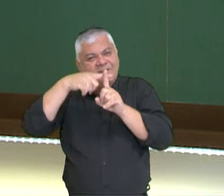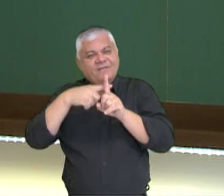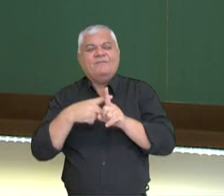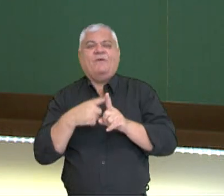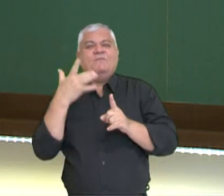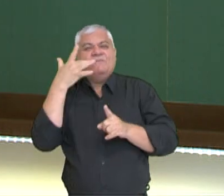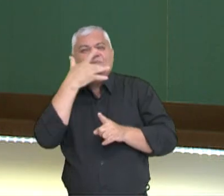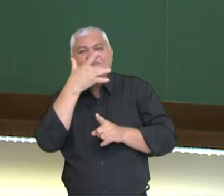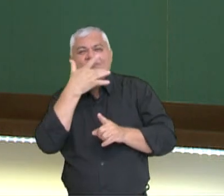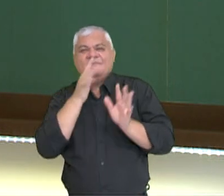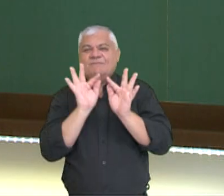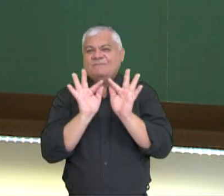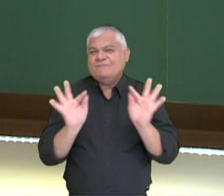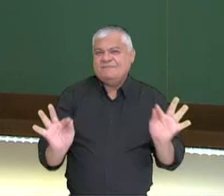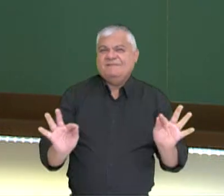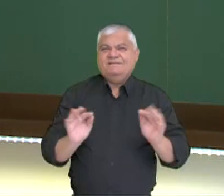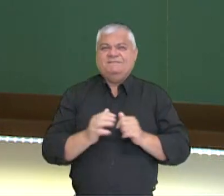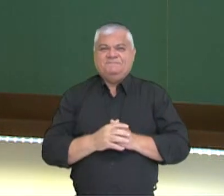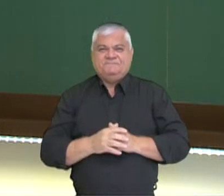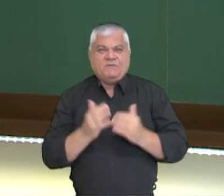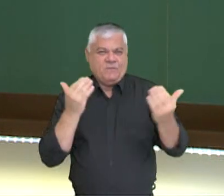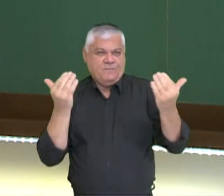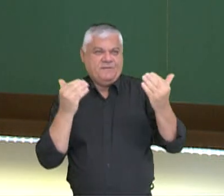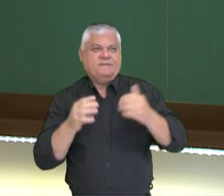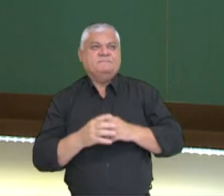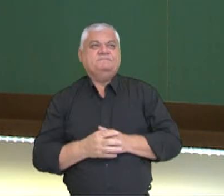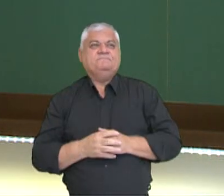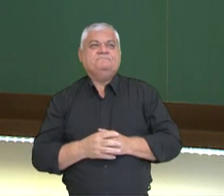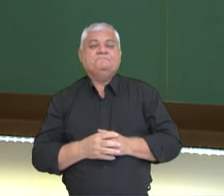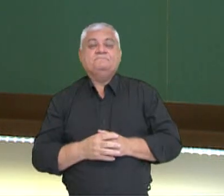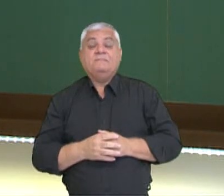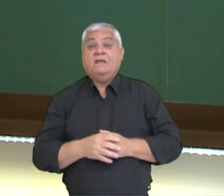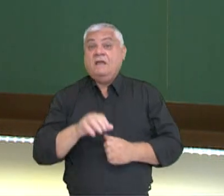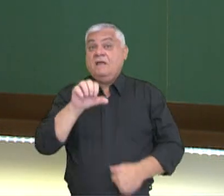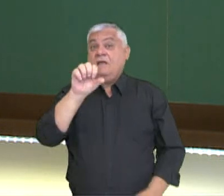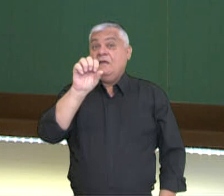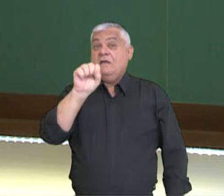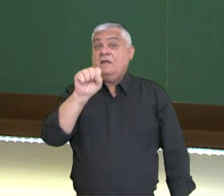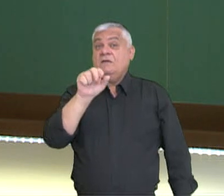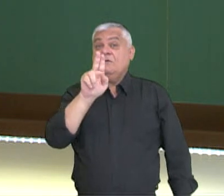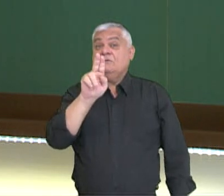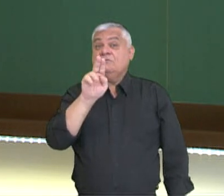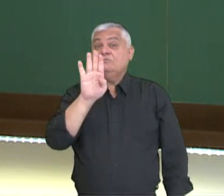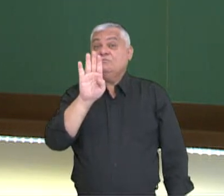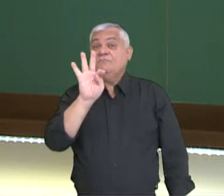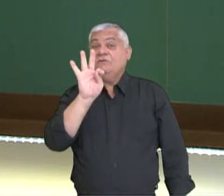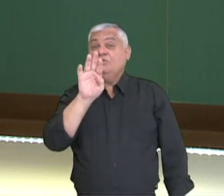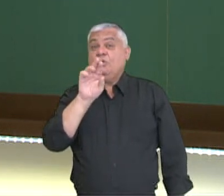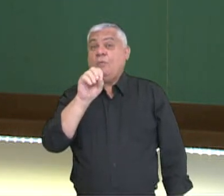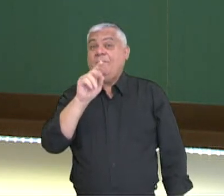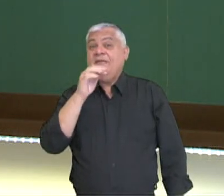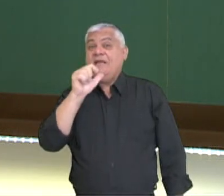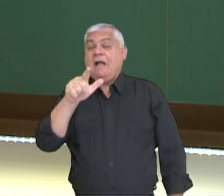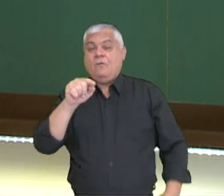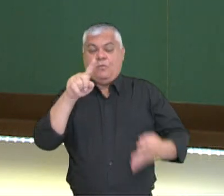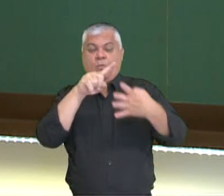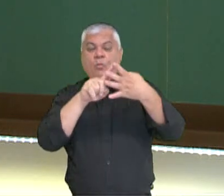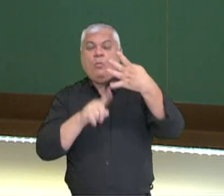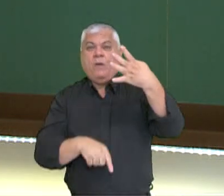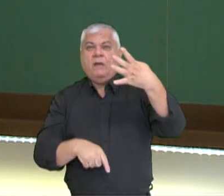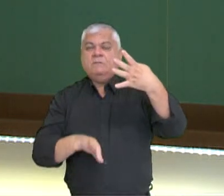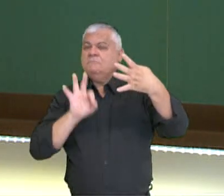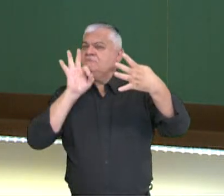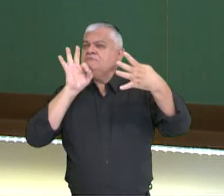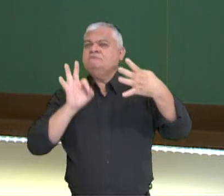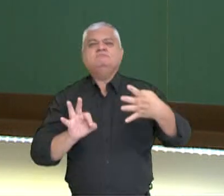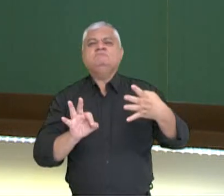mais suave, né? Se comparar com o tropical. Clima subtropical tem as 4 estações bem